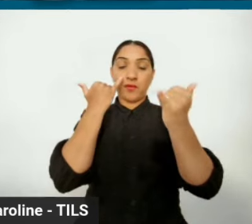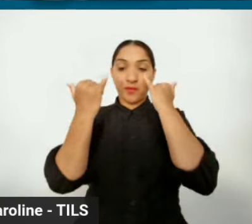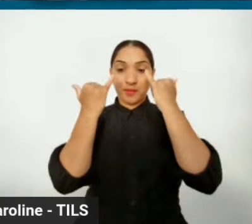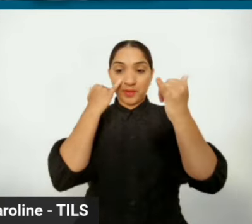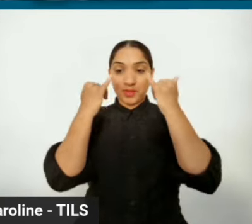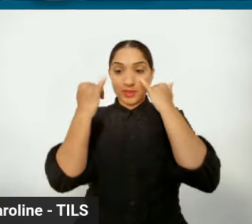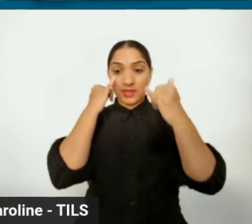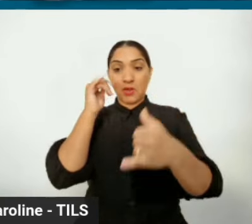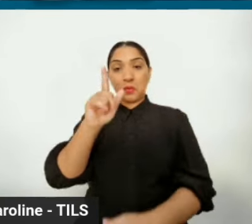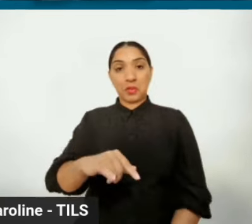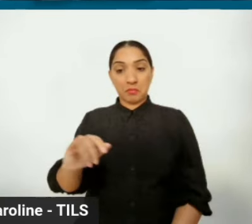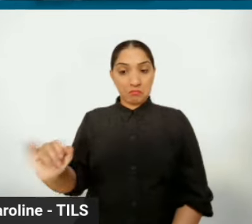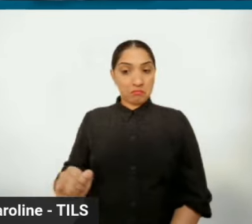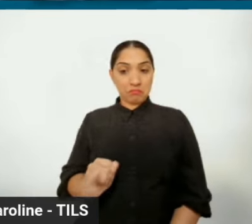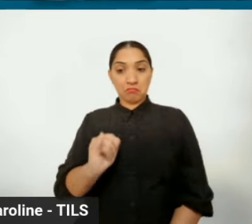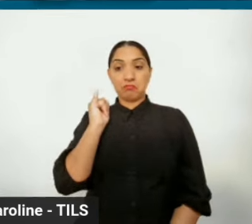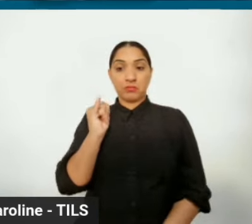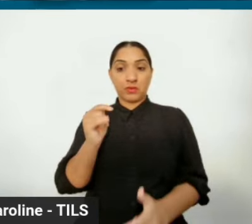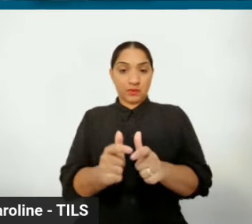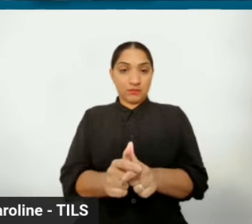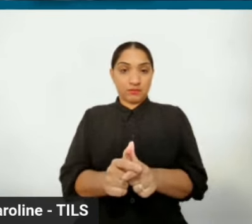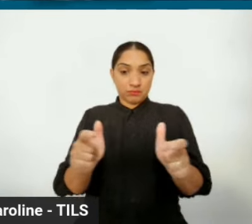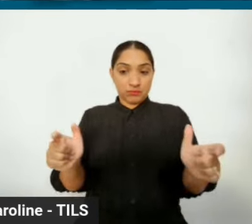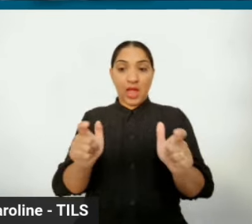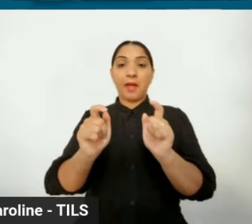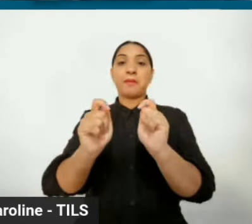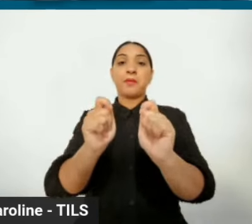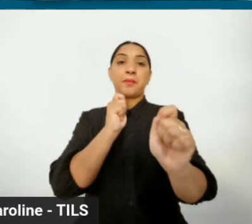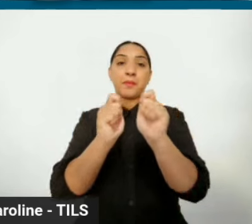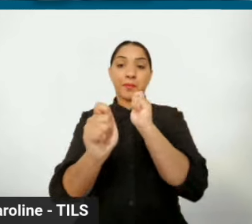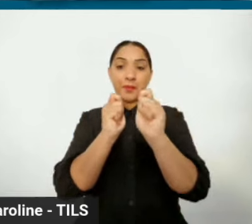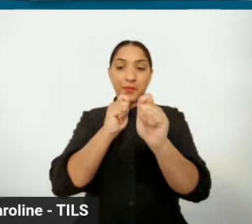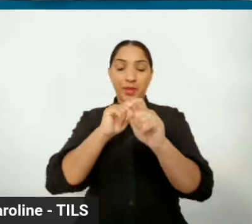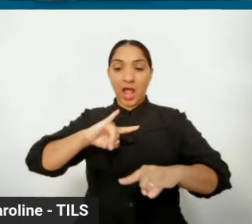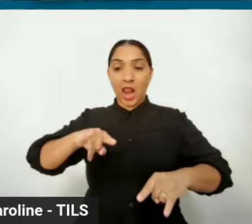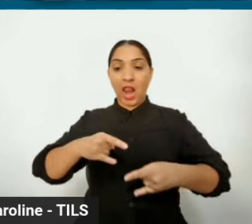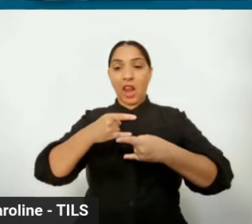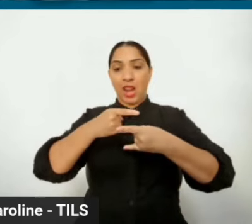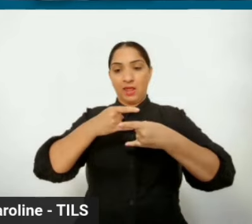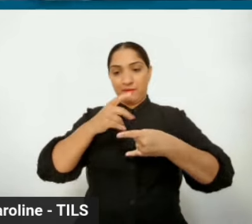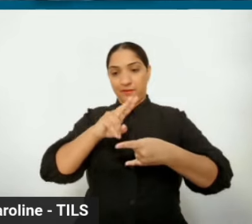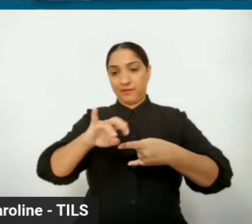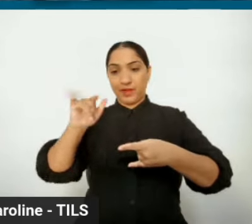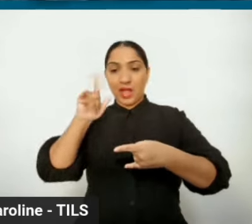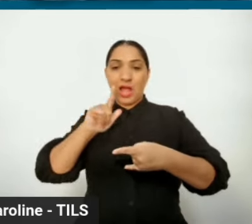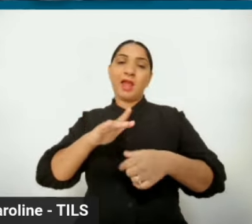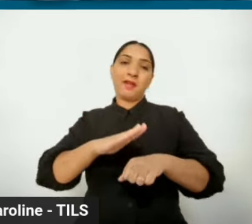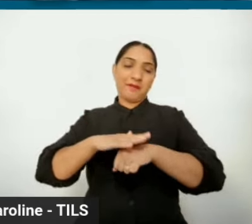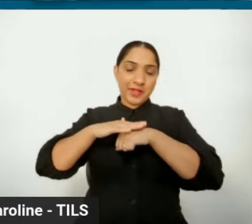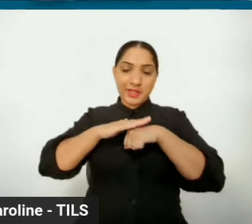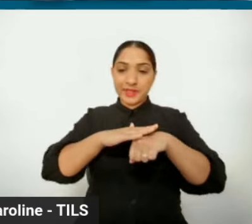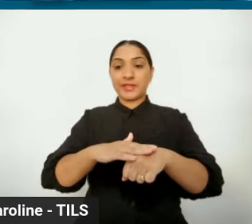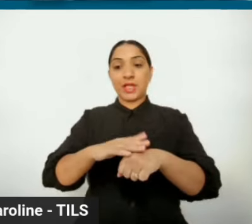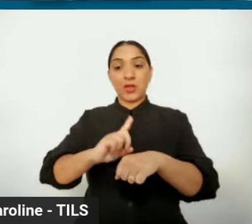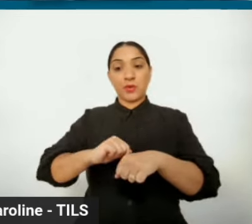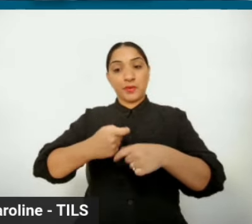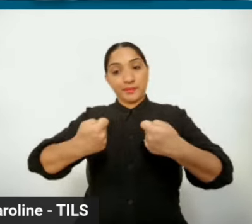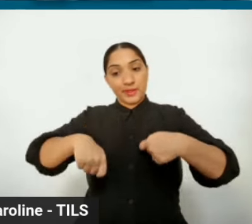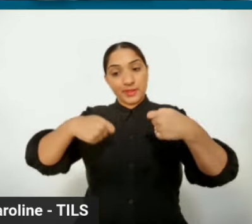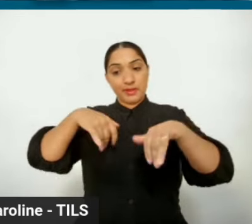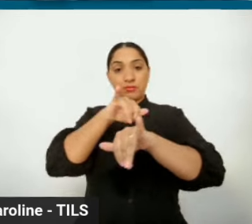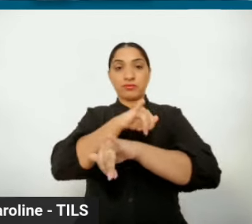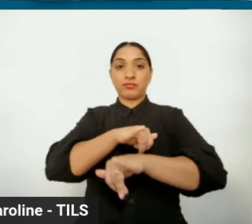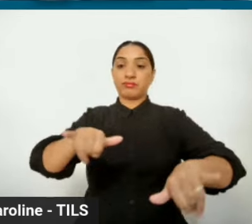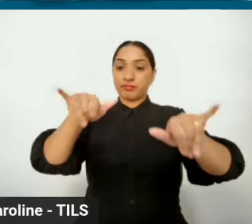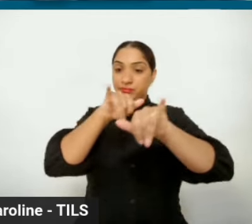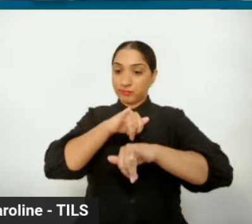muito importantes, essas entrevistas, essas lives que você realiza, que nós precisamos fazer chegar às pessoas com